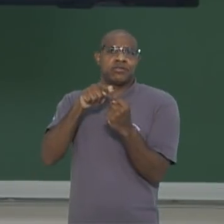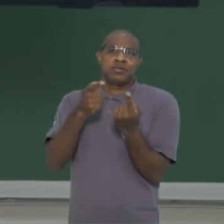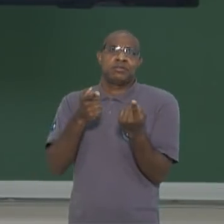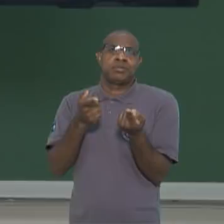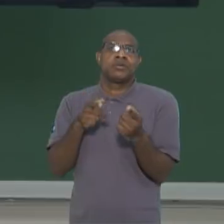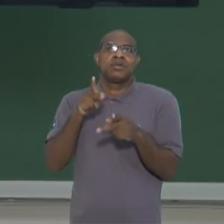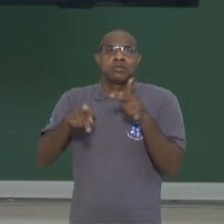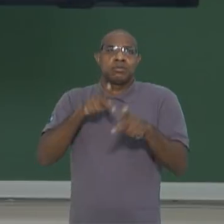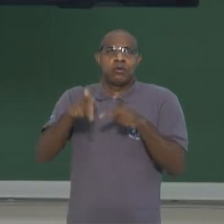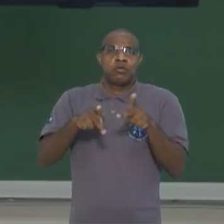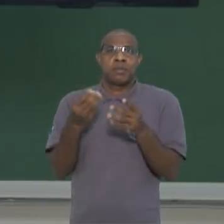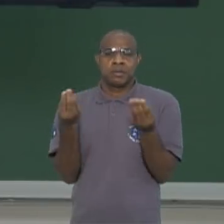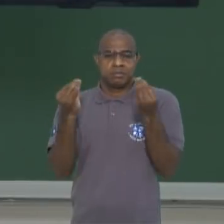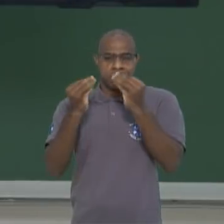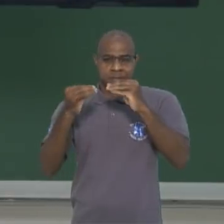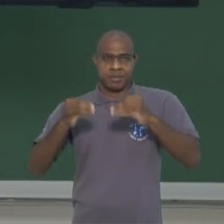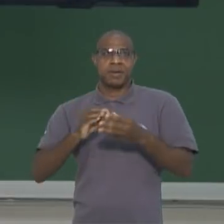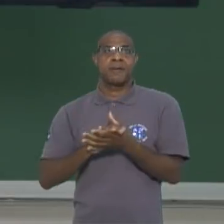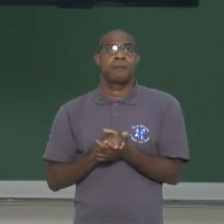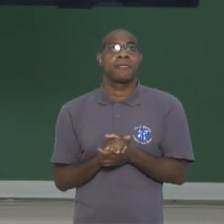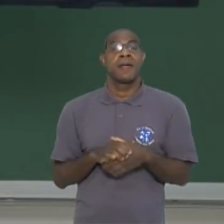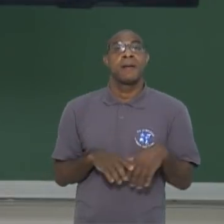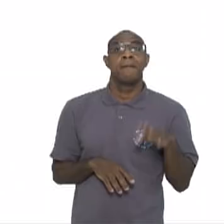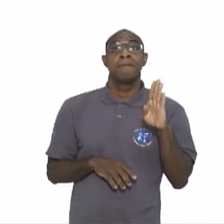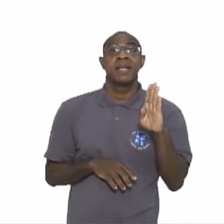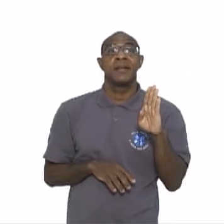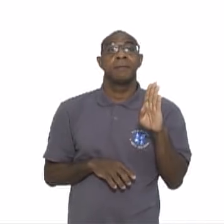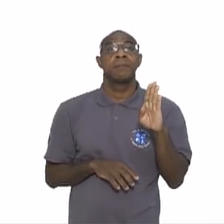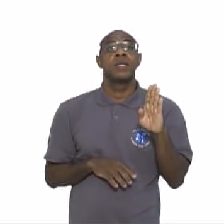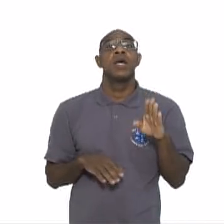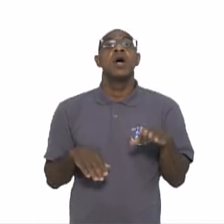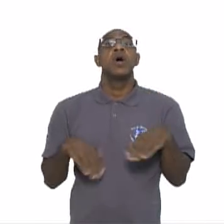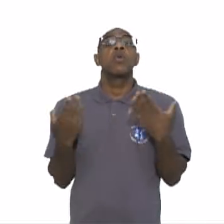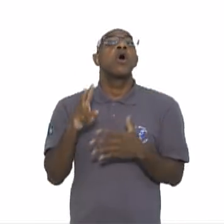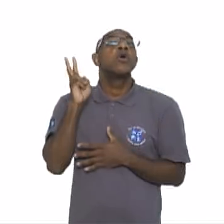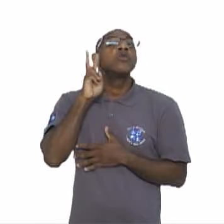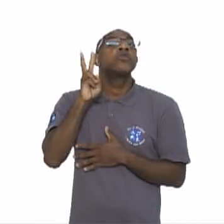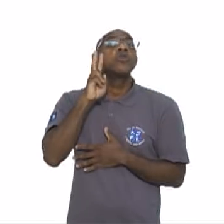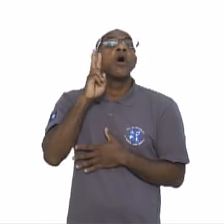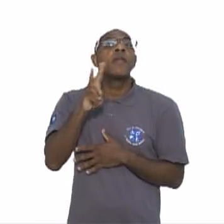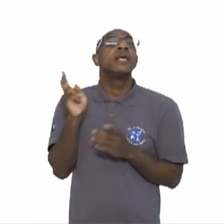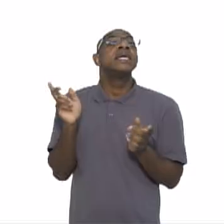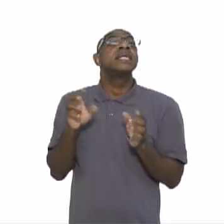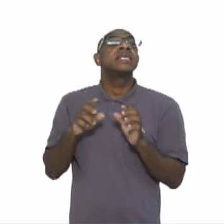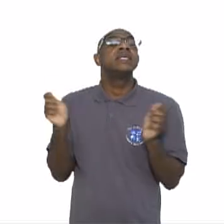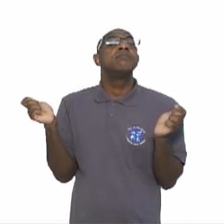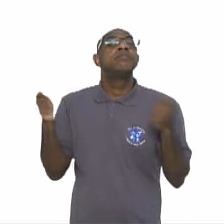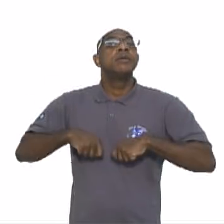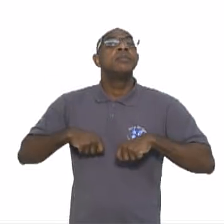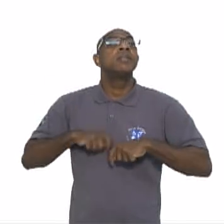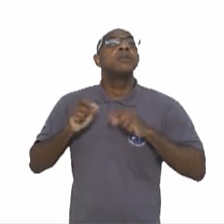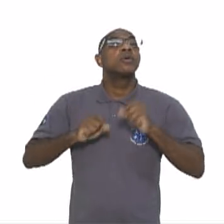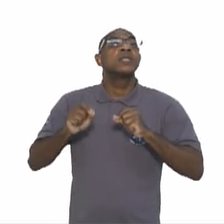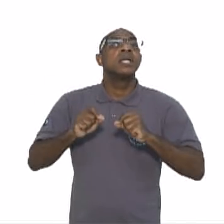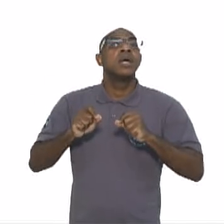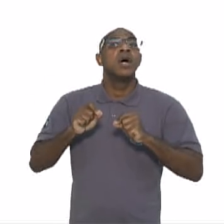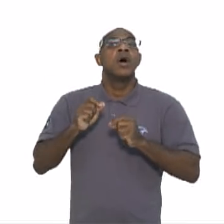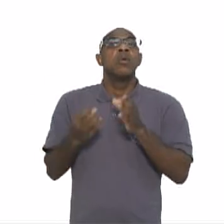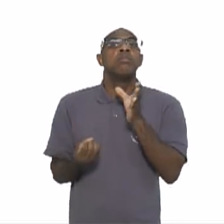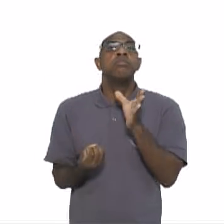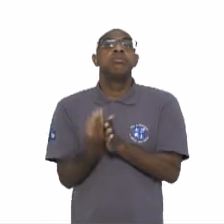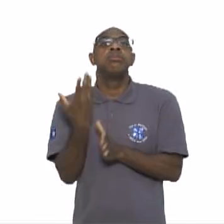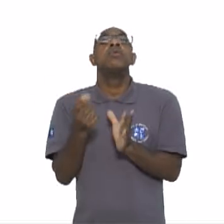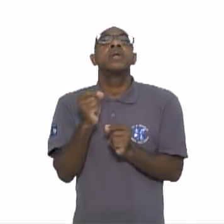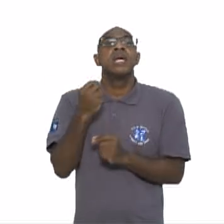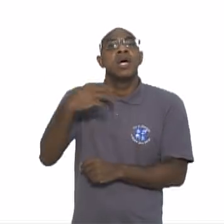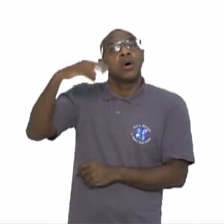germânicos que você ia citar aqui na questão. B. Que processo histórico possibilitou a formação dos reinos germânicos? Após a